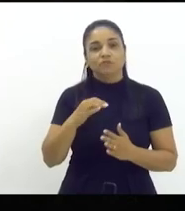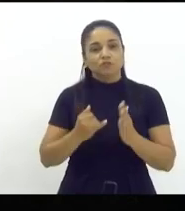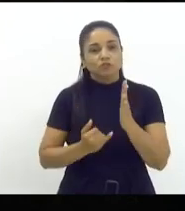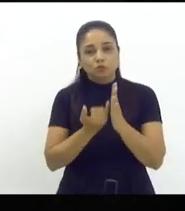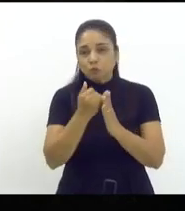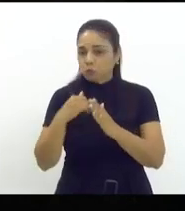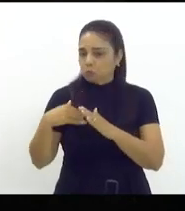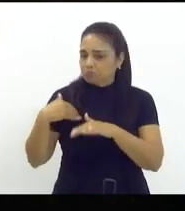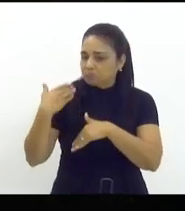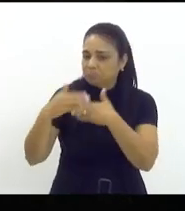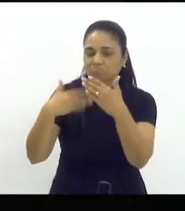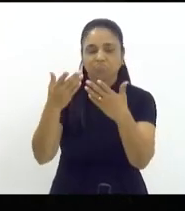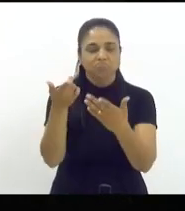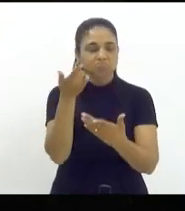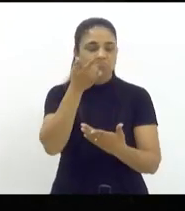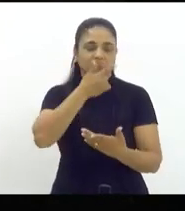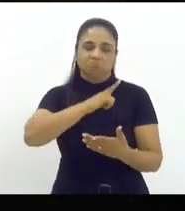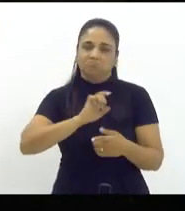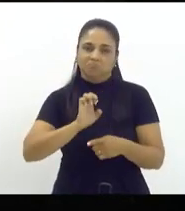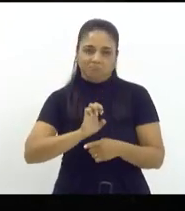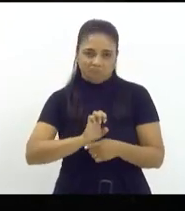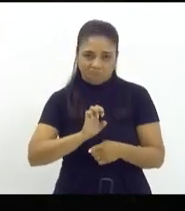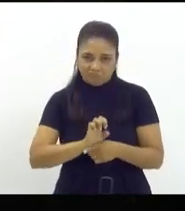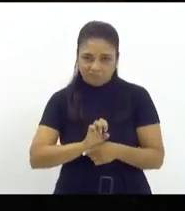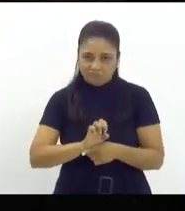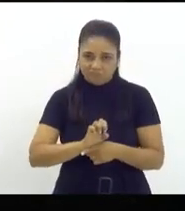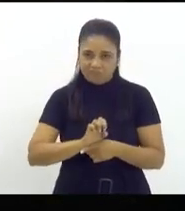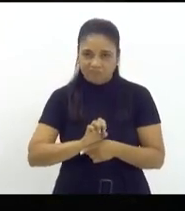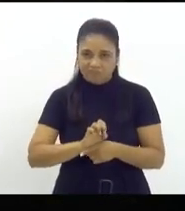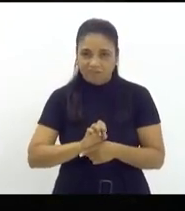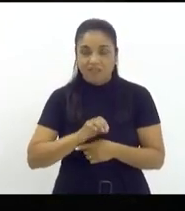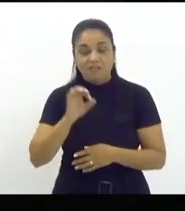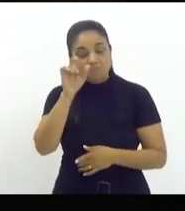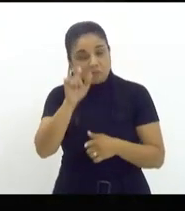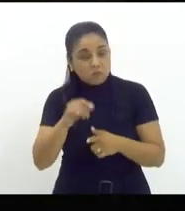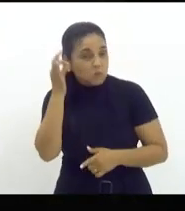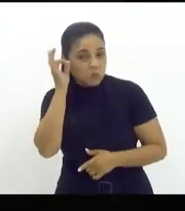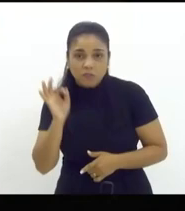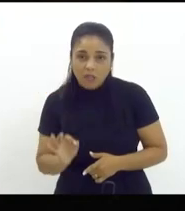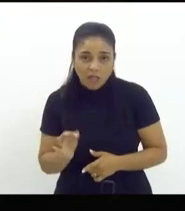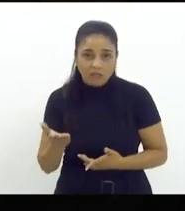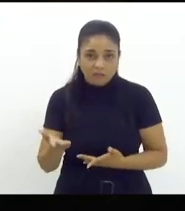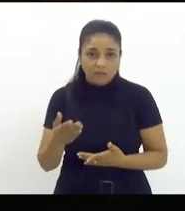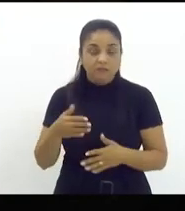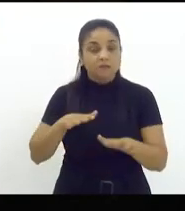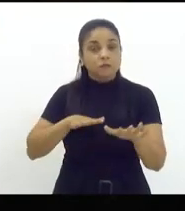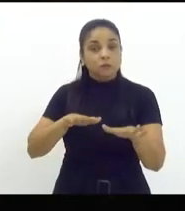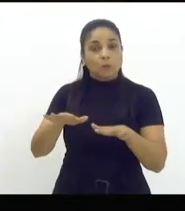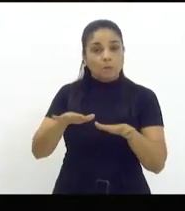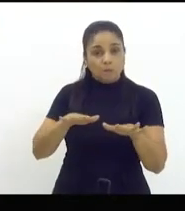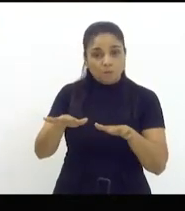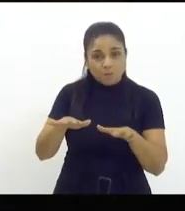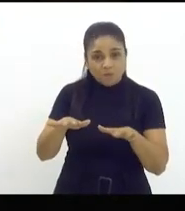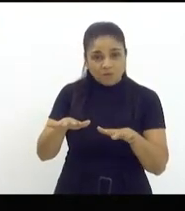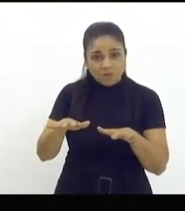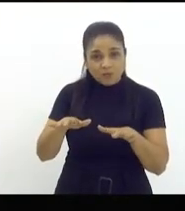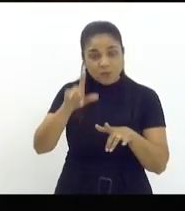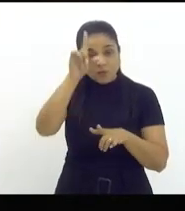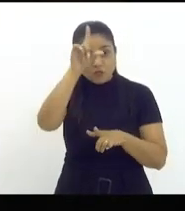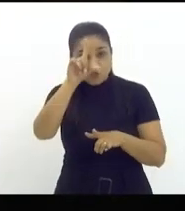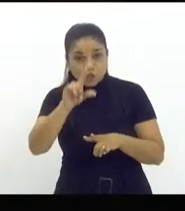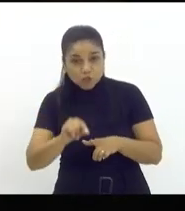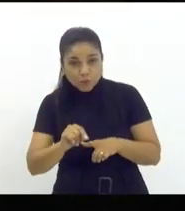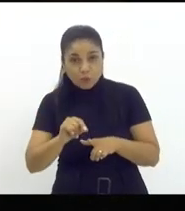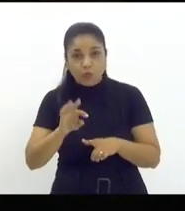as pessoas não conseguem entender se o movimento é para diminuir